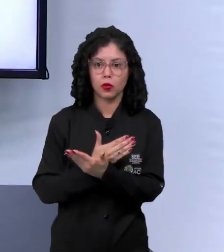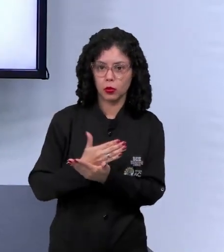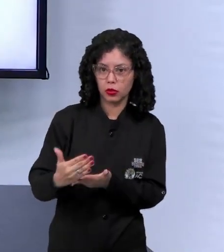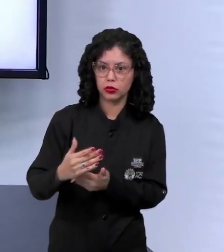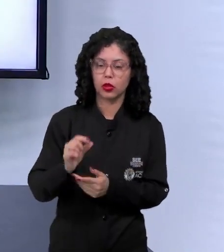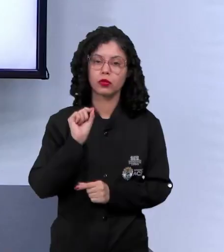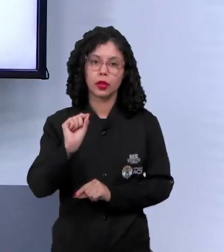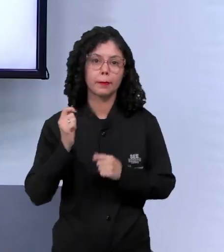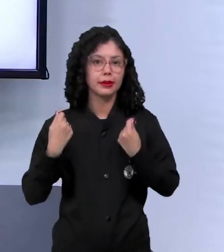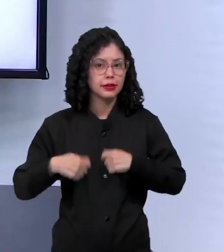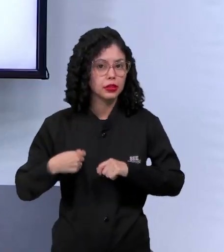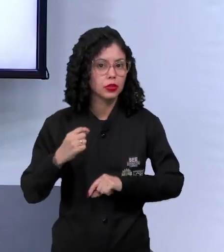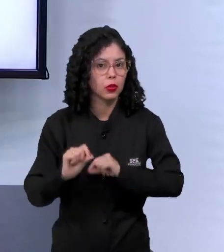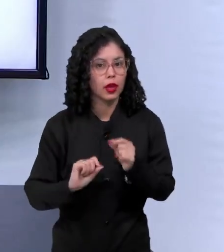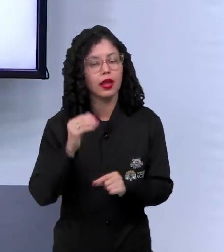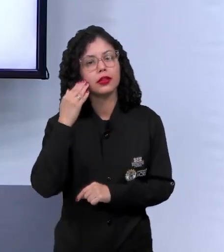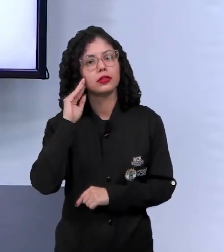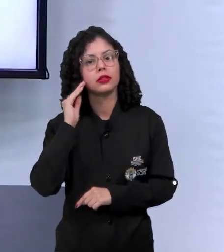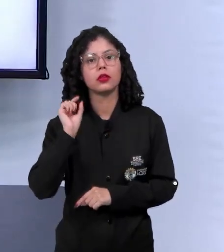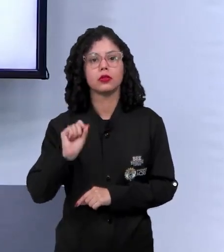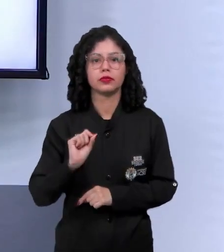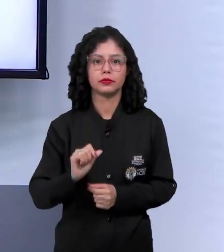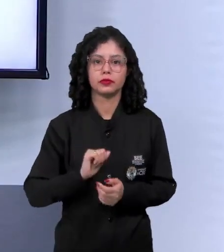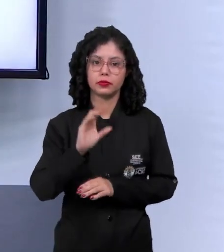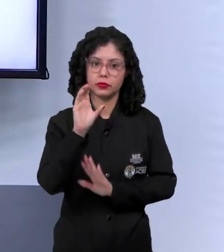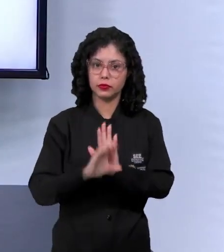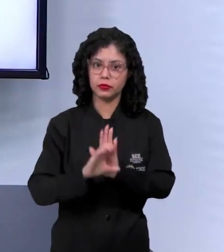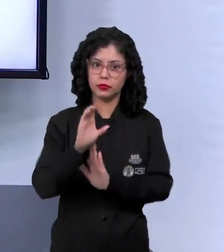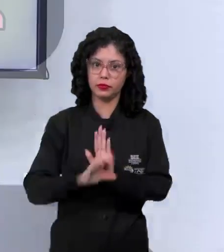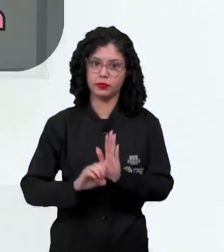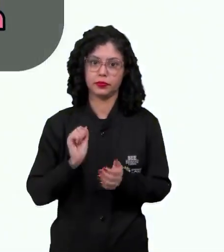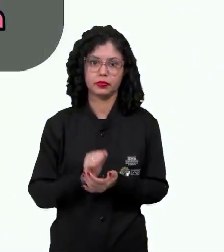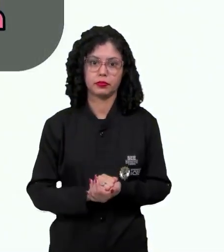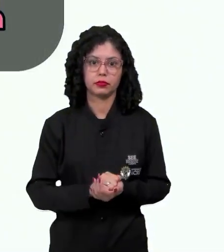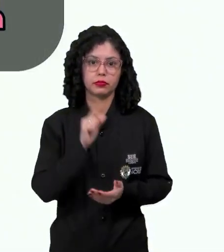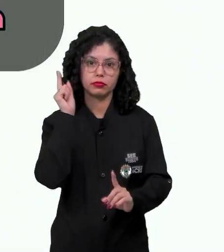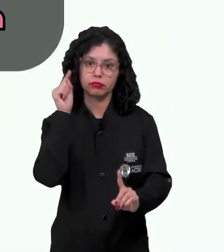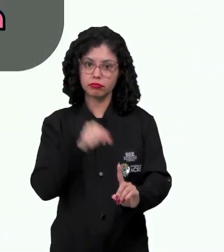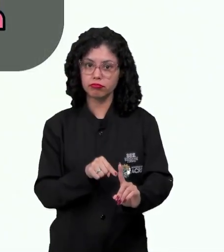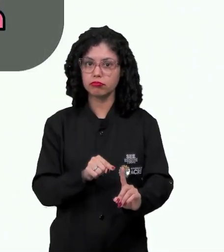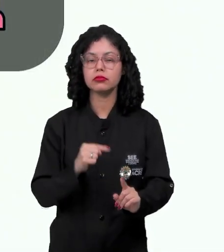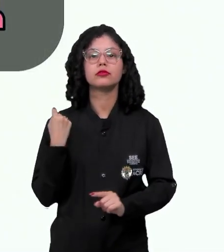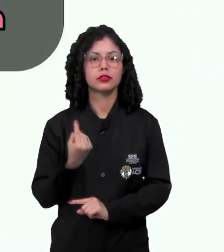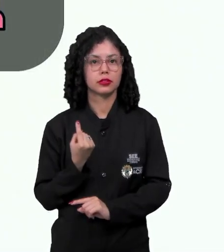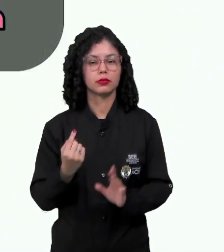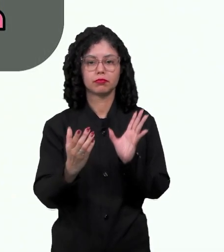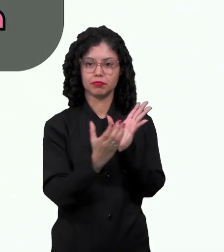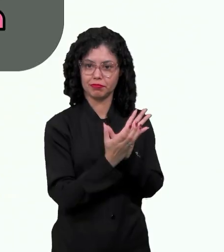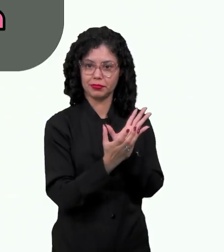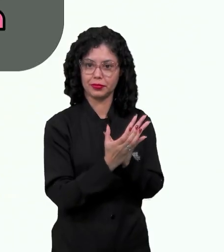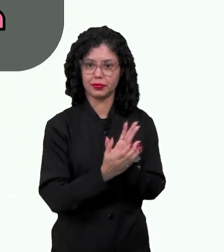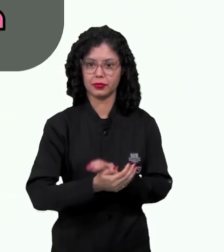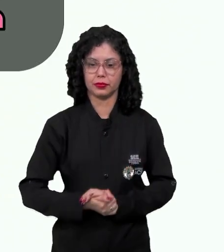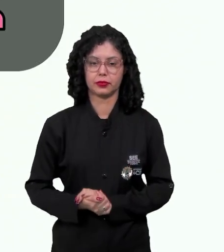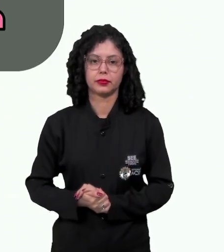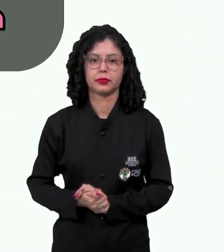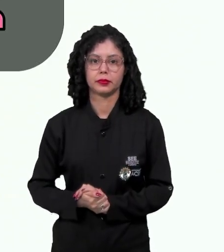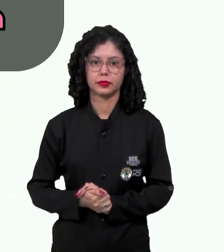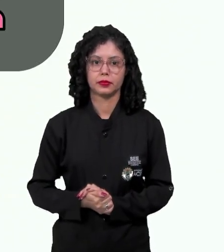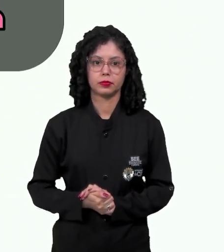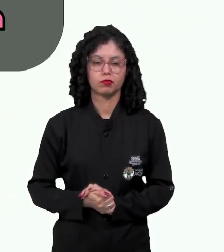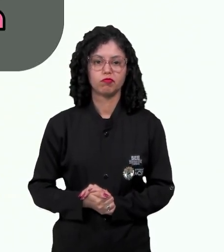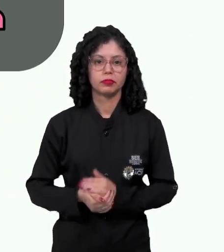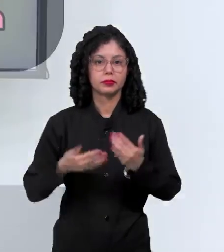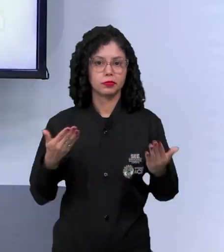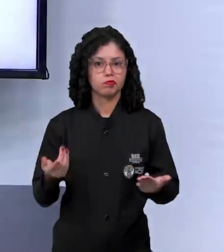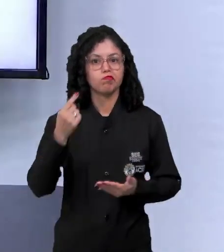iniciar, vocês precisam compreender o conceito de autoria individual e coletiva, certo?